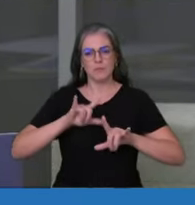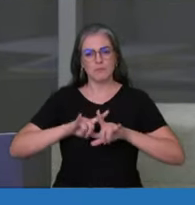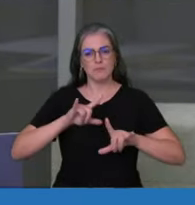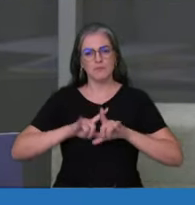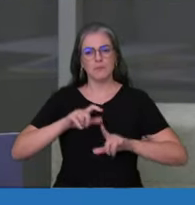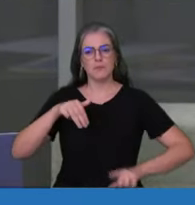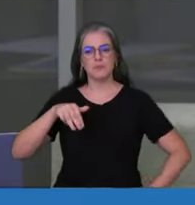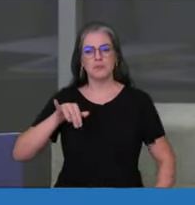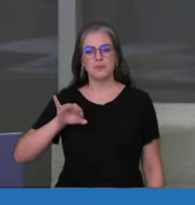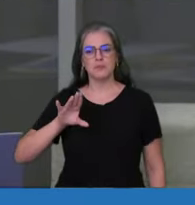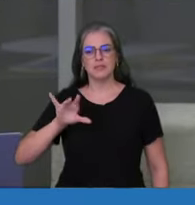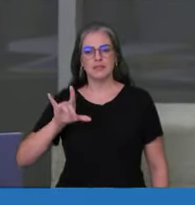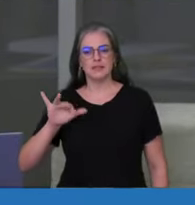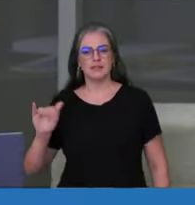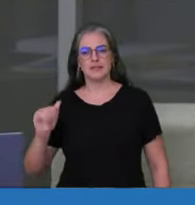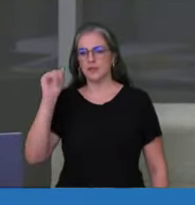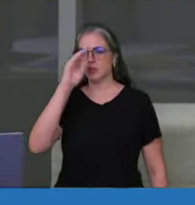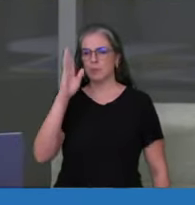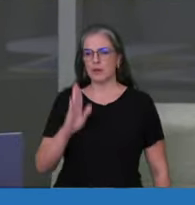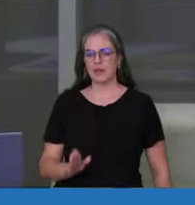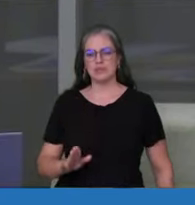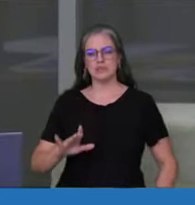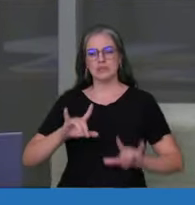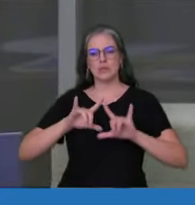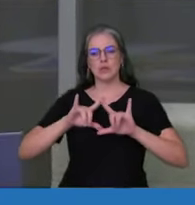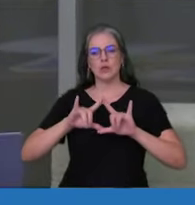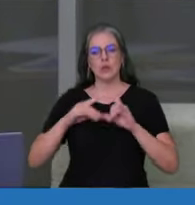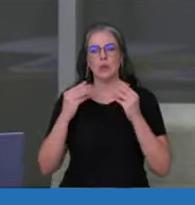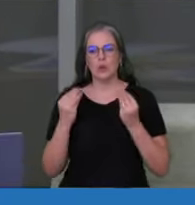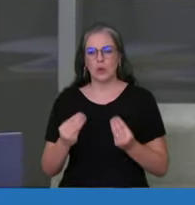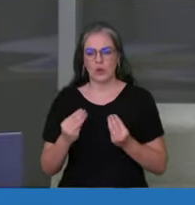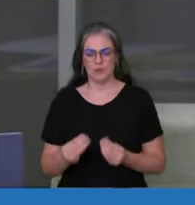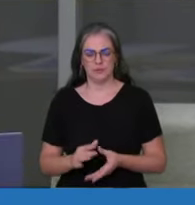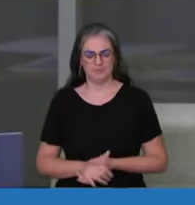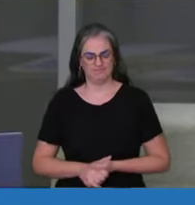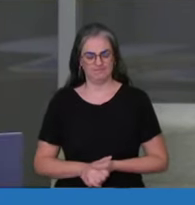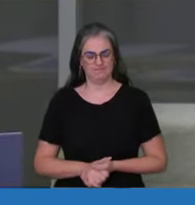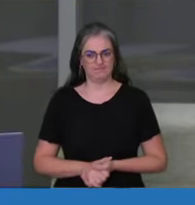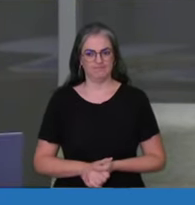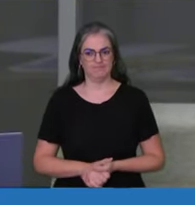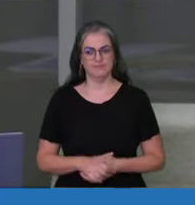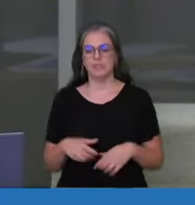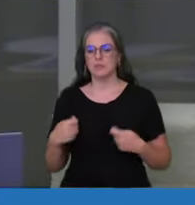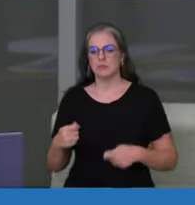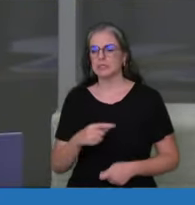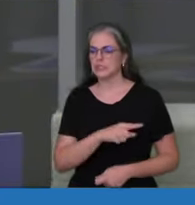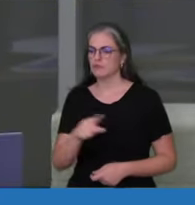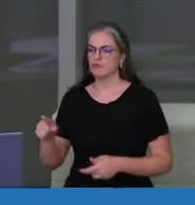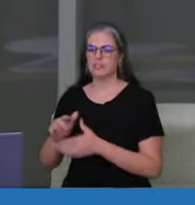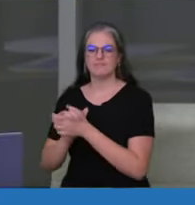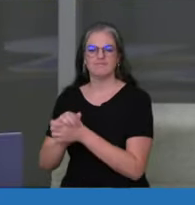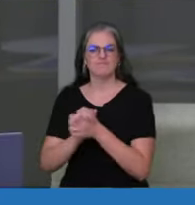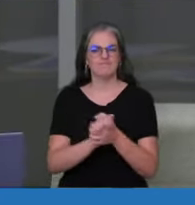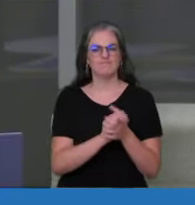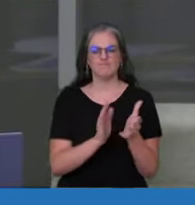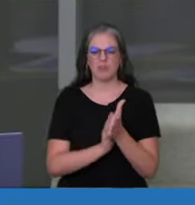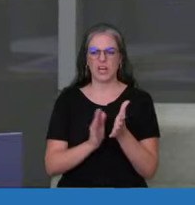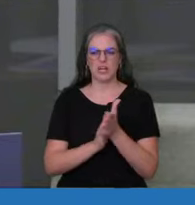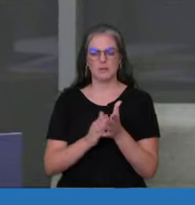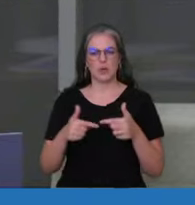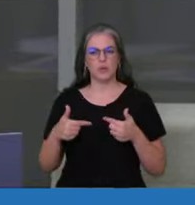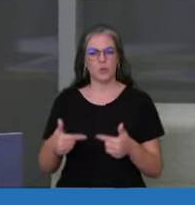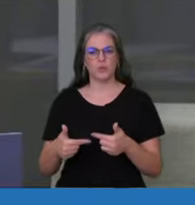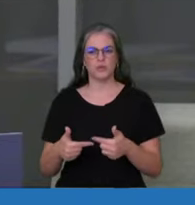no Brasil. E nós temos que saudar a resistência de todos, que eles não